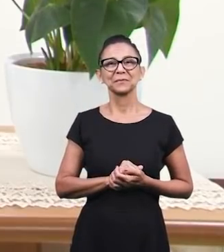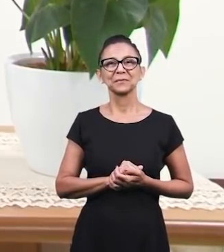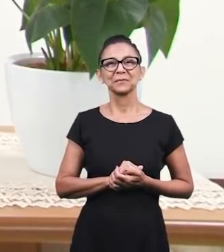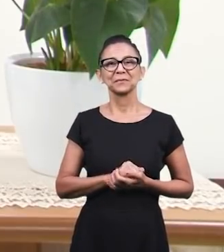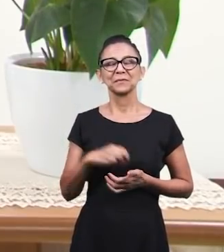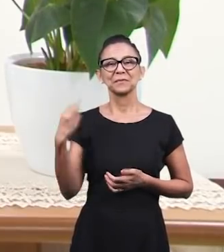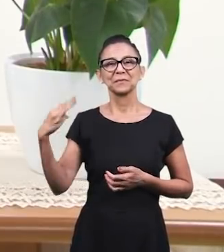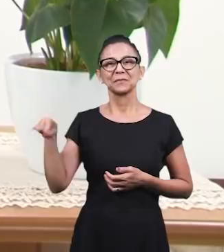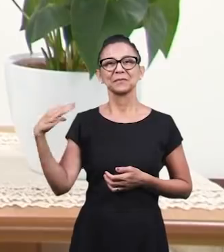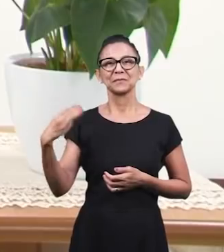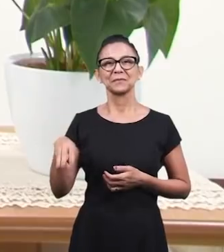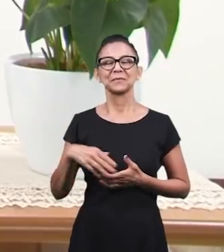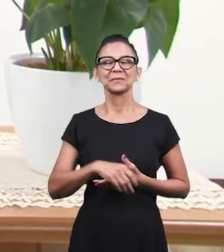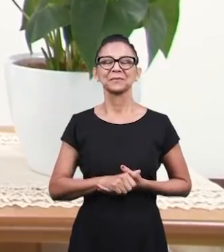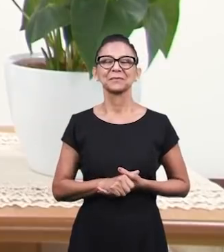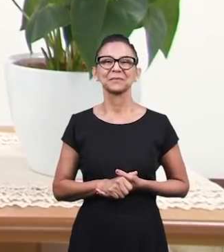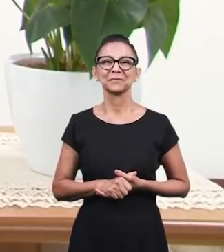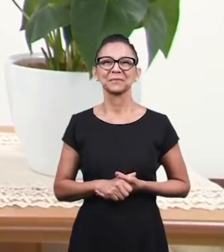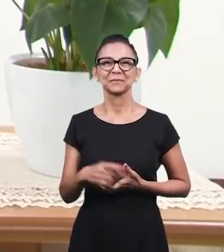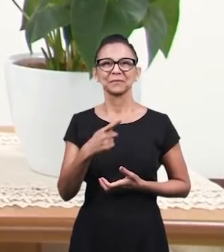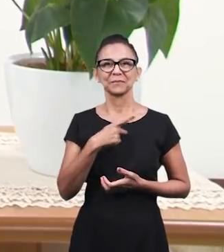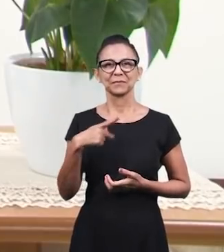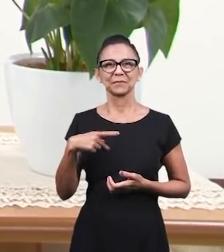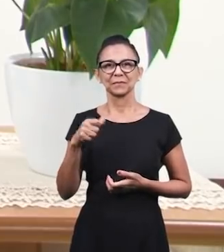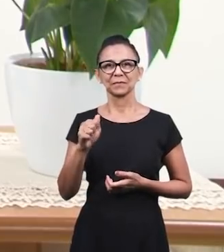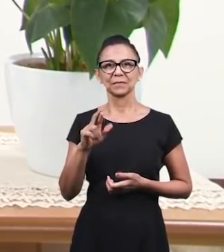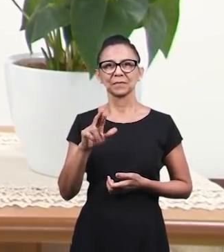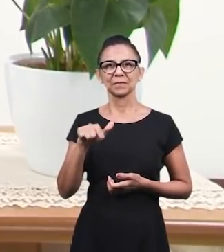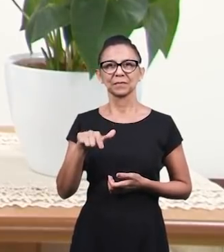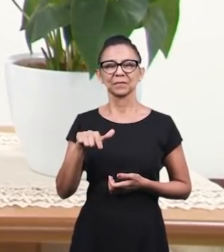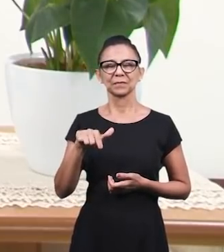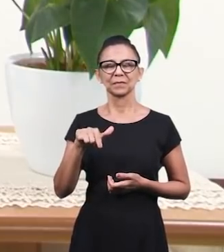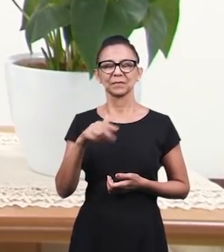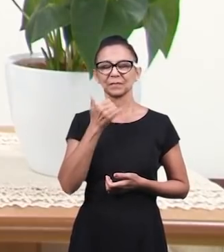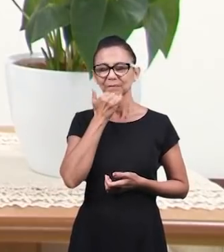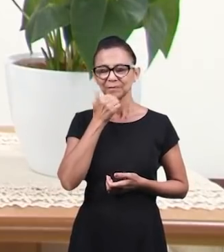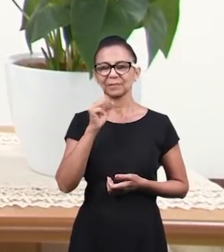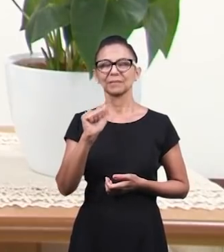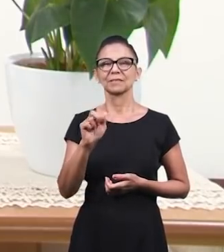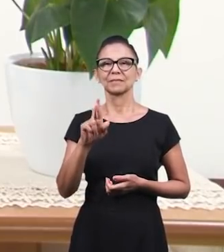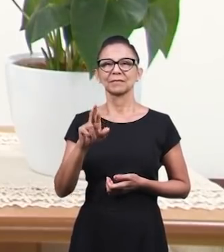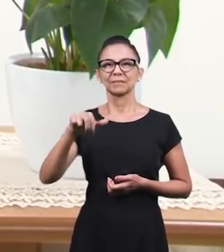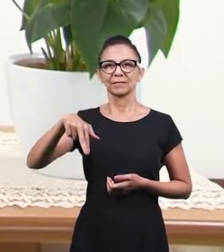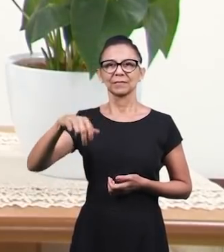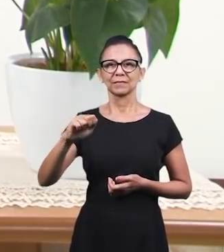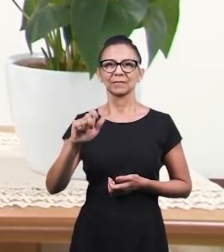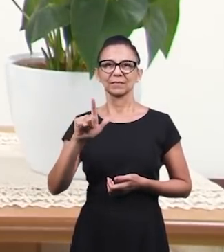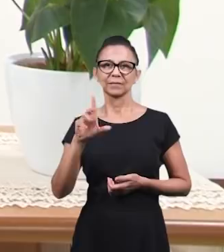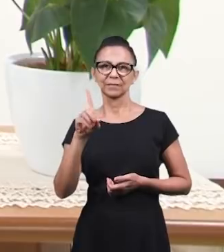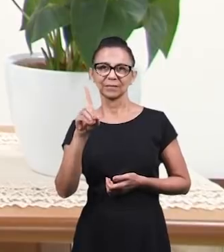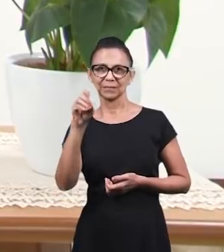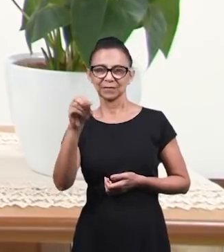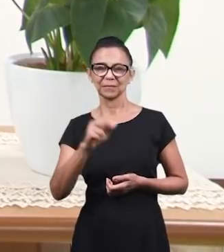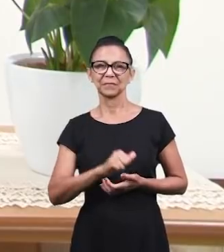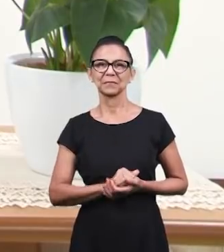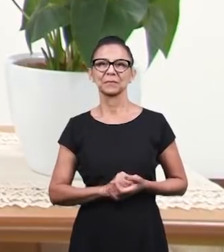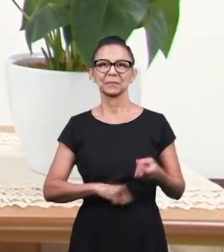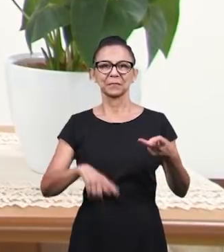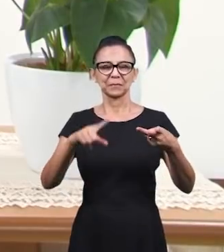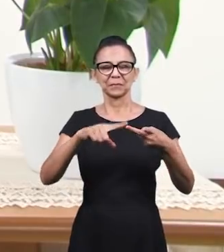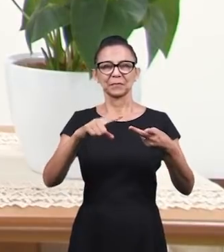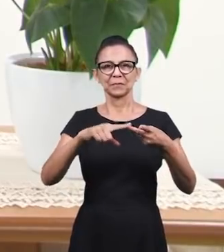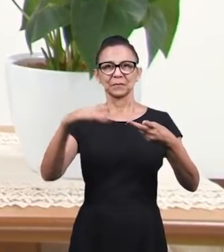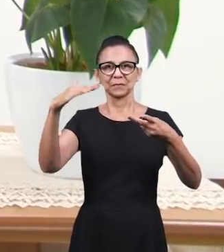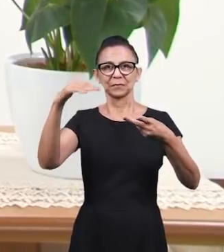de São Luís Maranhão, pastor Arnaldo Souza. Quem vai responder relativo ao chamado é o